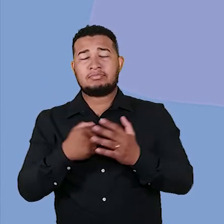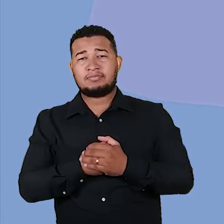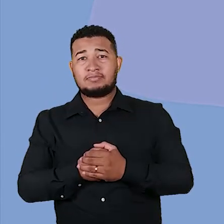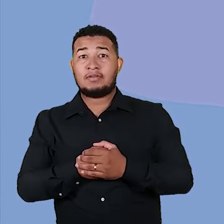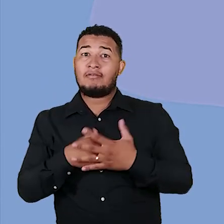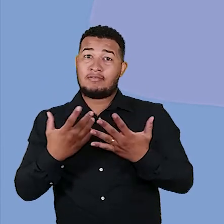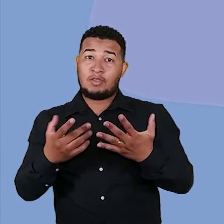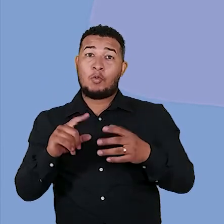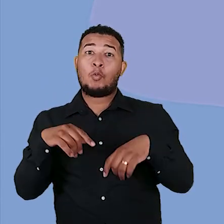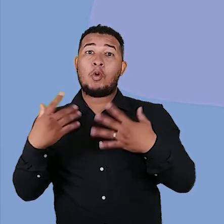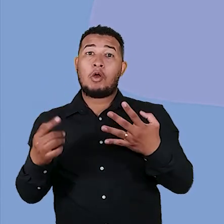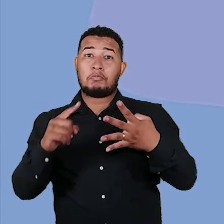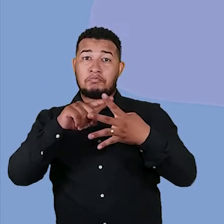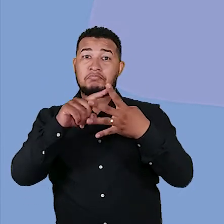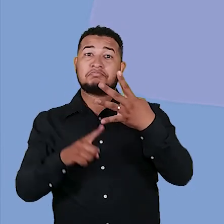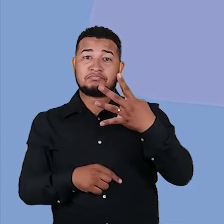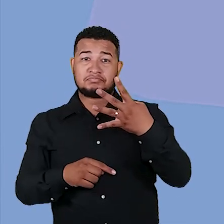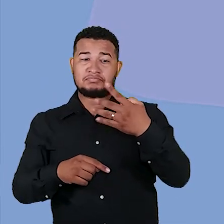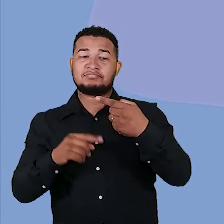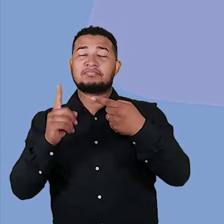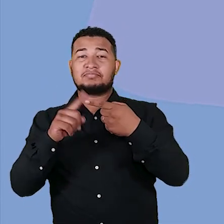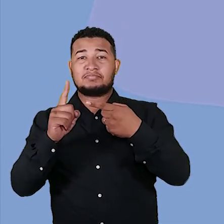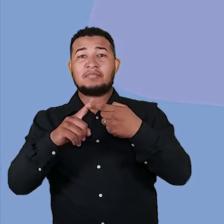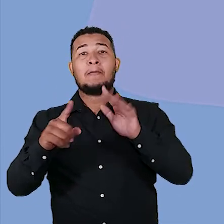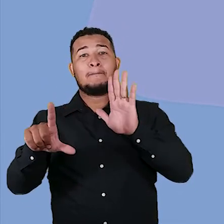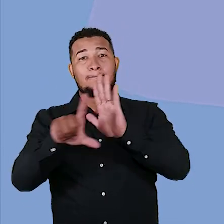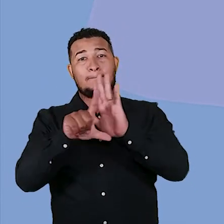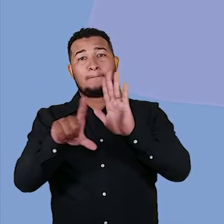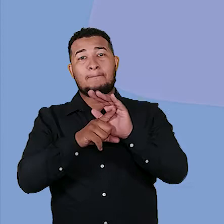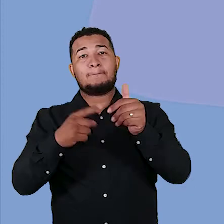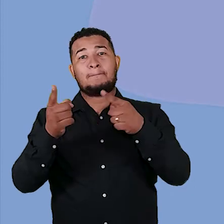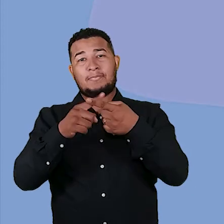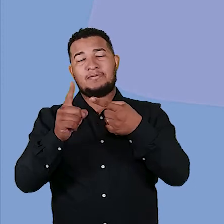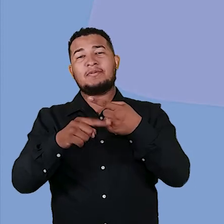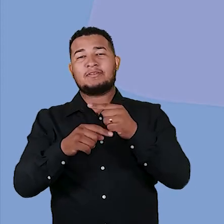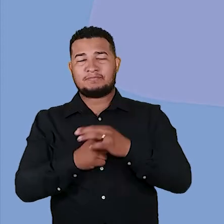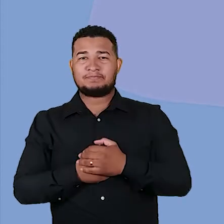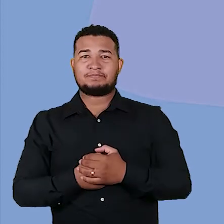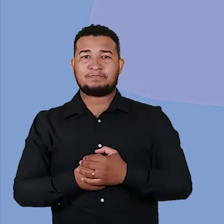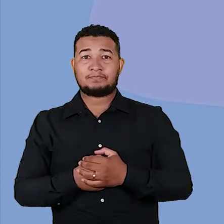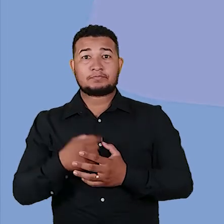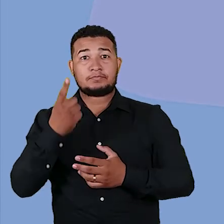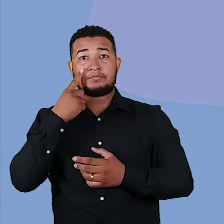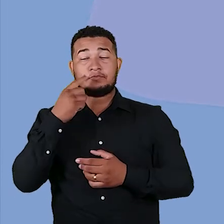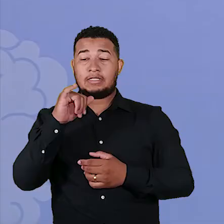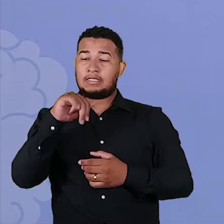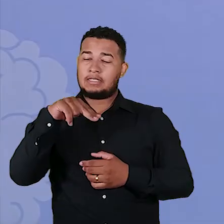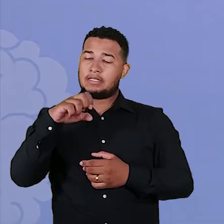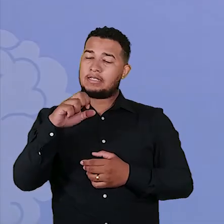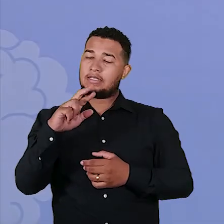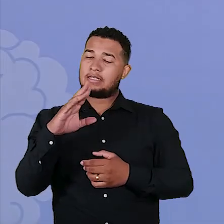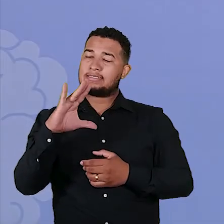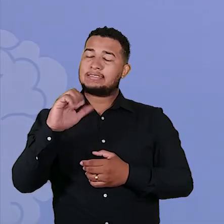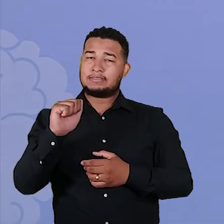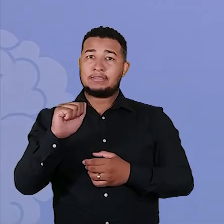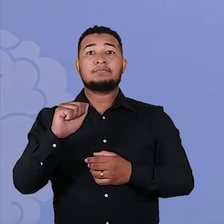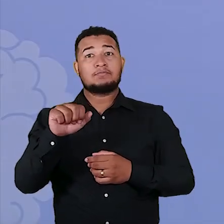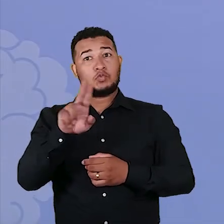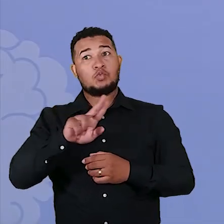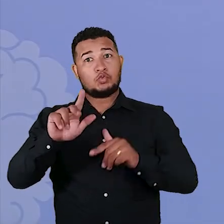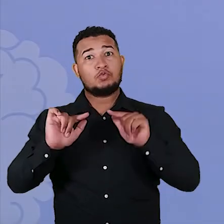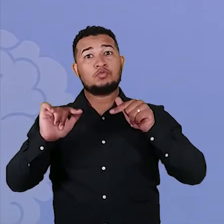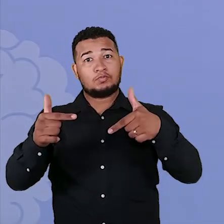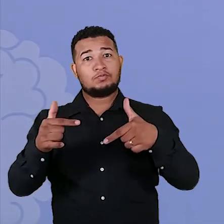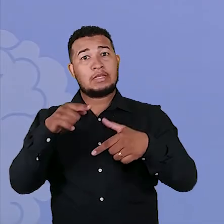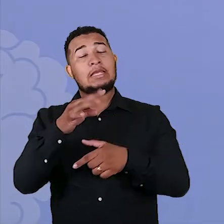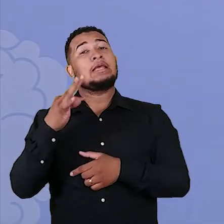forças. A gente nem estudou isso aí. Então, é o quê? Primeira lei de Newton. Veja só, a inércia